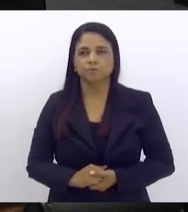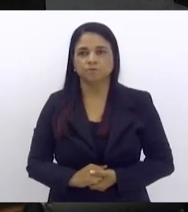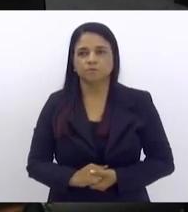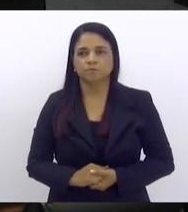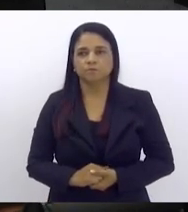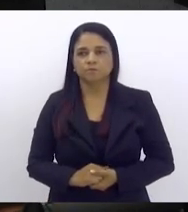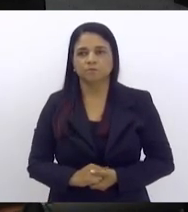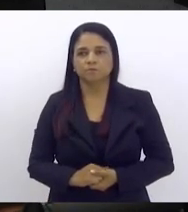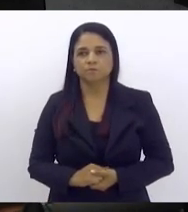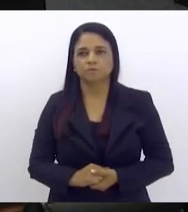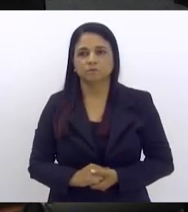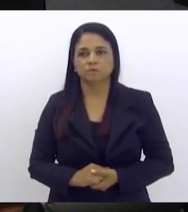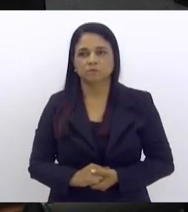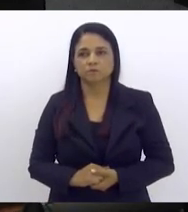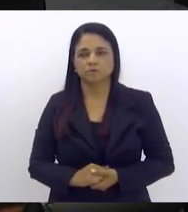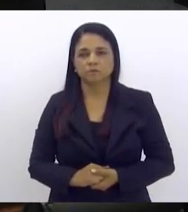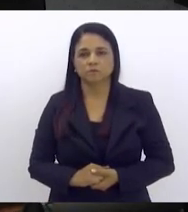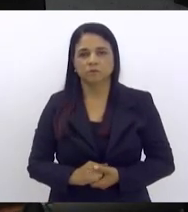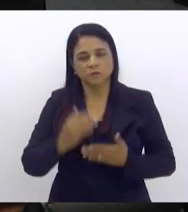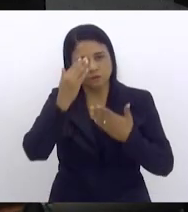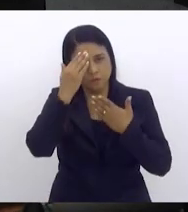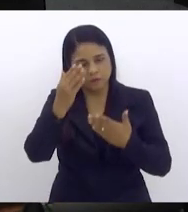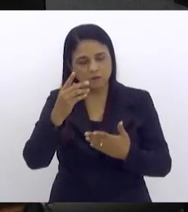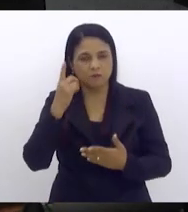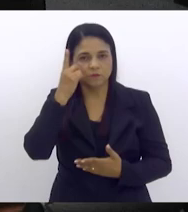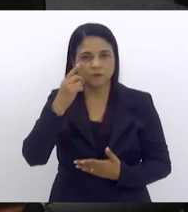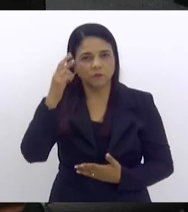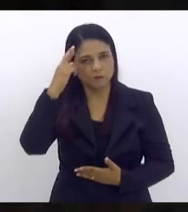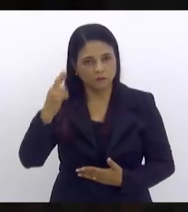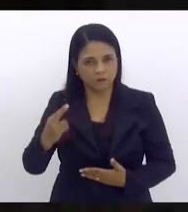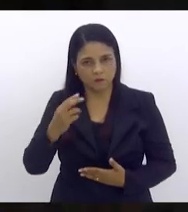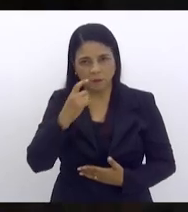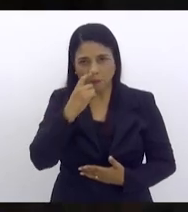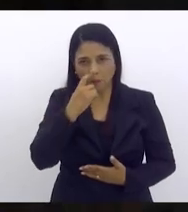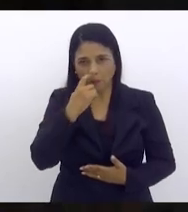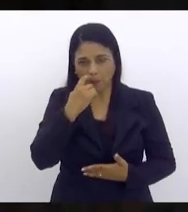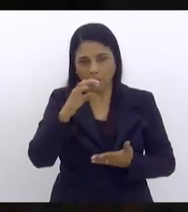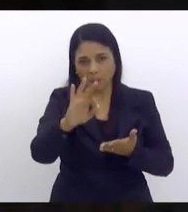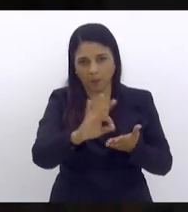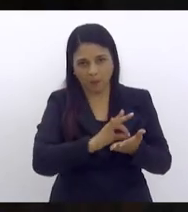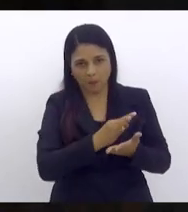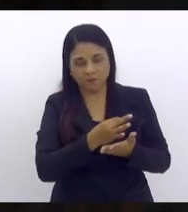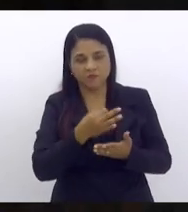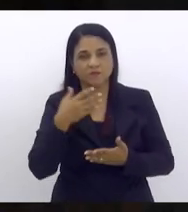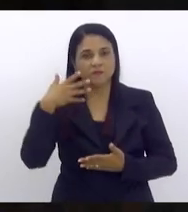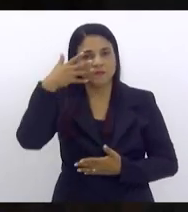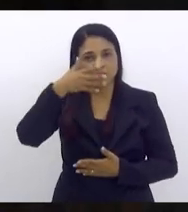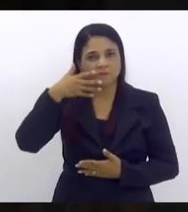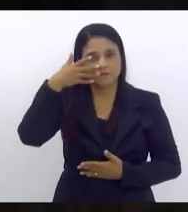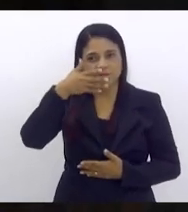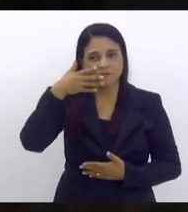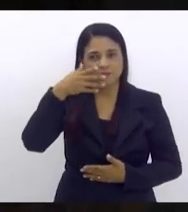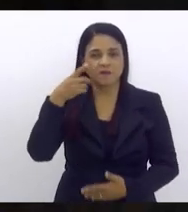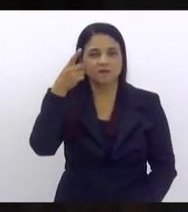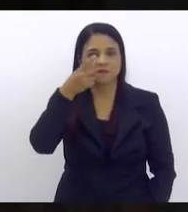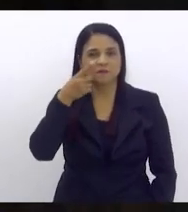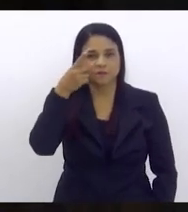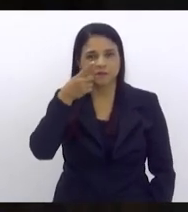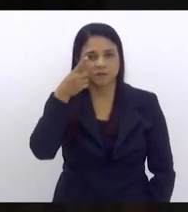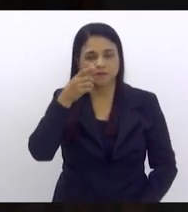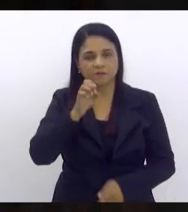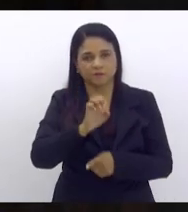Muito obrigado, deputada Renata Souza. Passo, então, para o próximo orador, o deputado